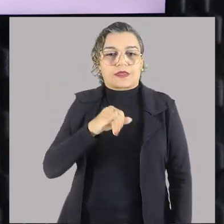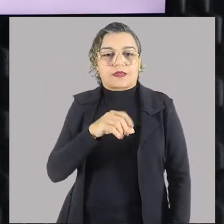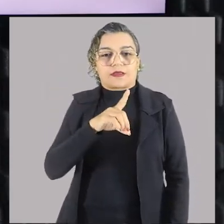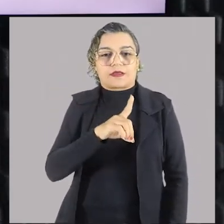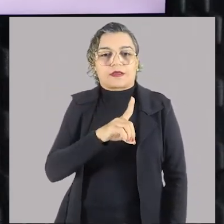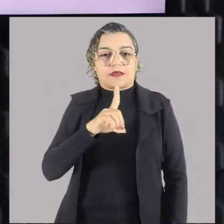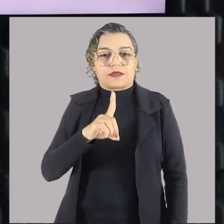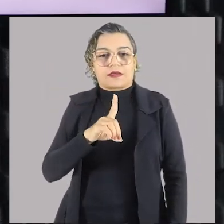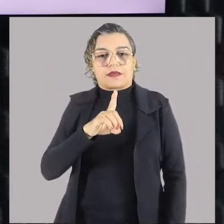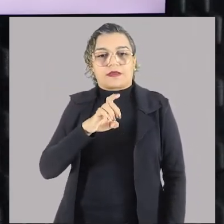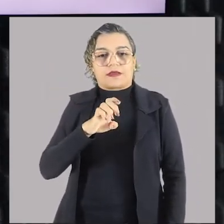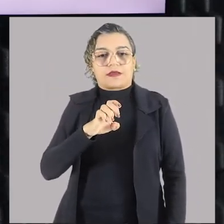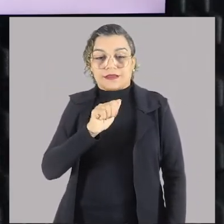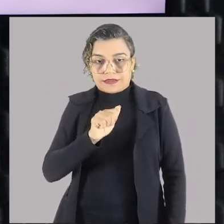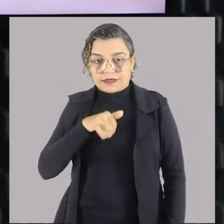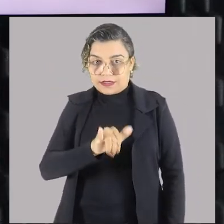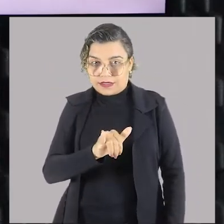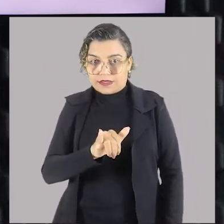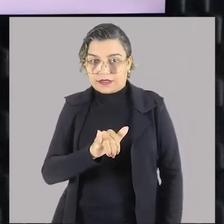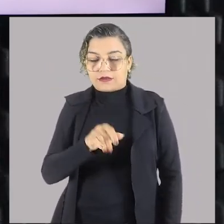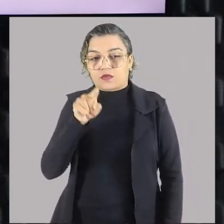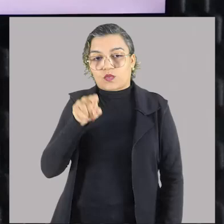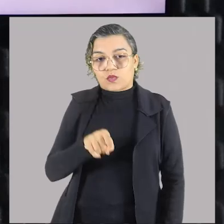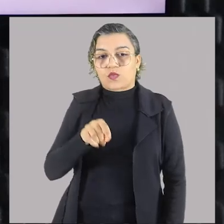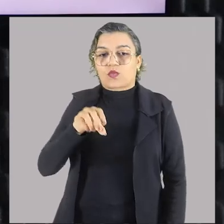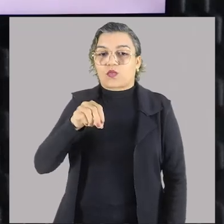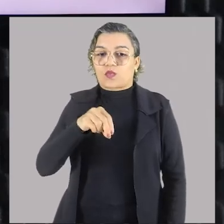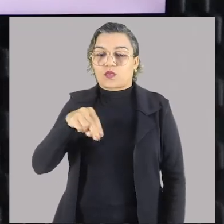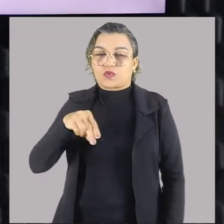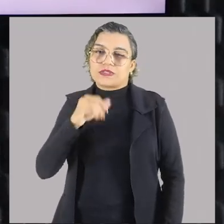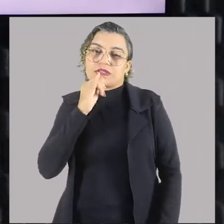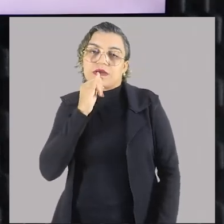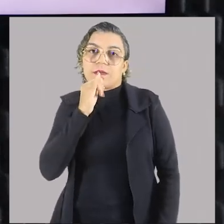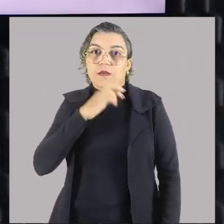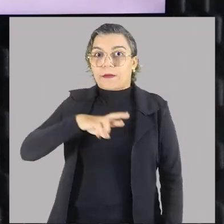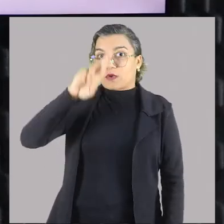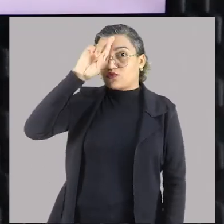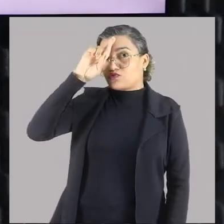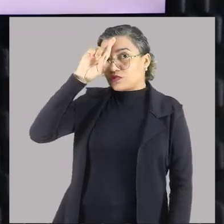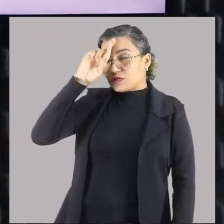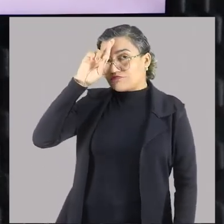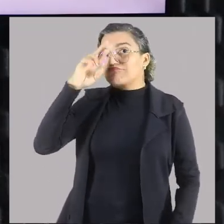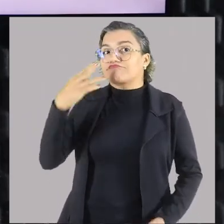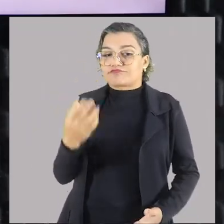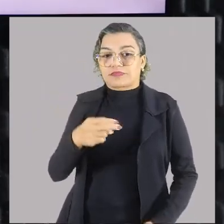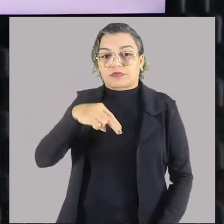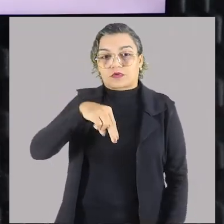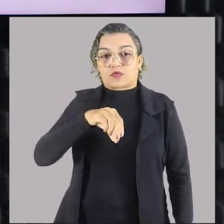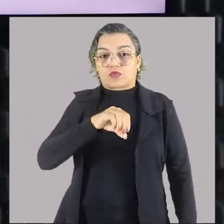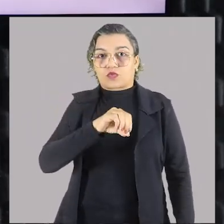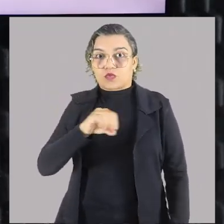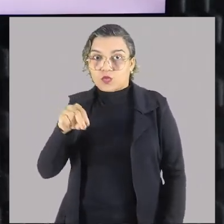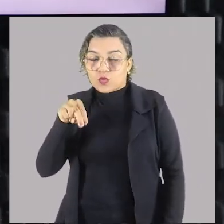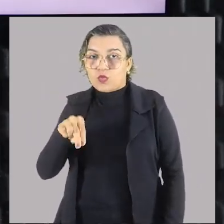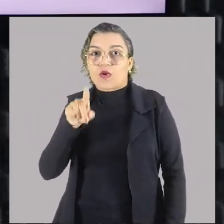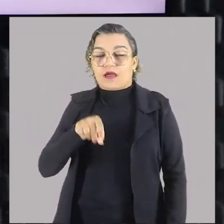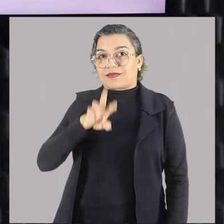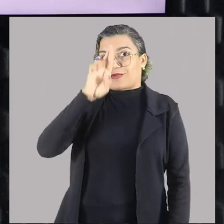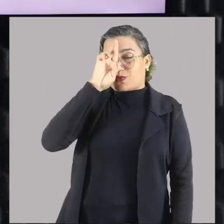significa meio-dia. Quando você vai, por exemplo, para o almoço, noon, 12 horas. À